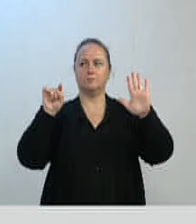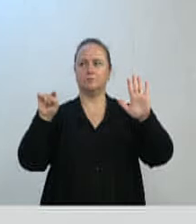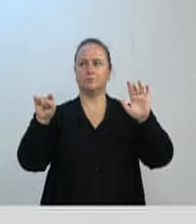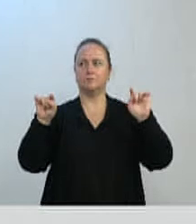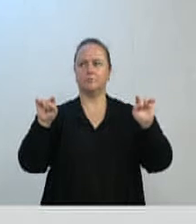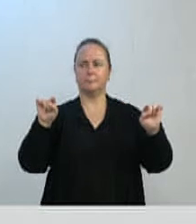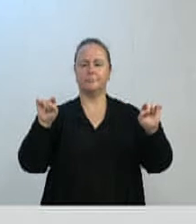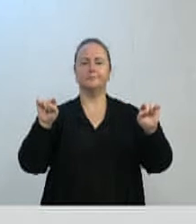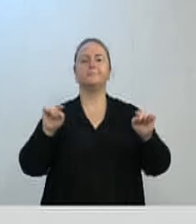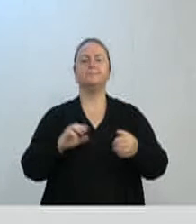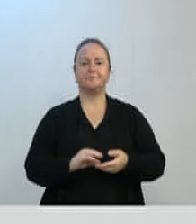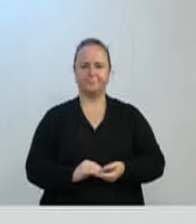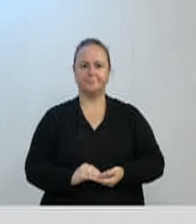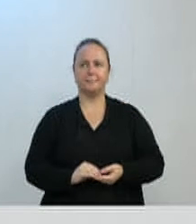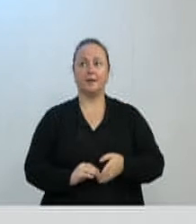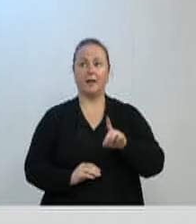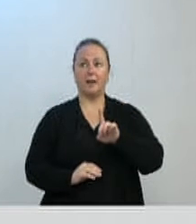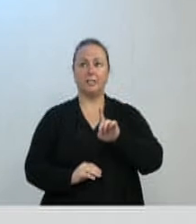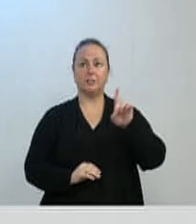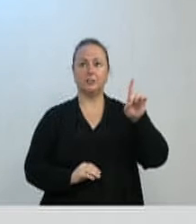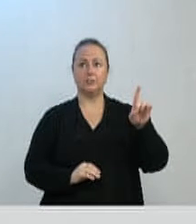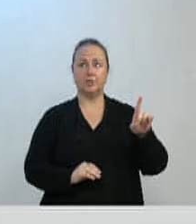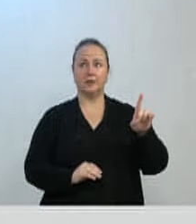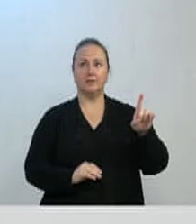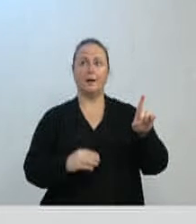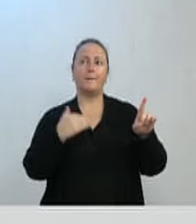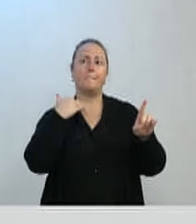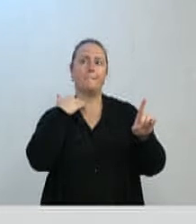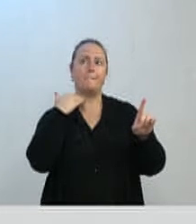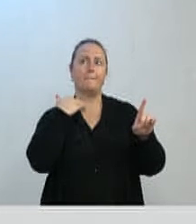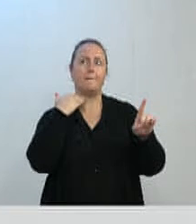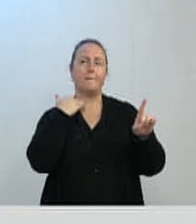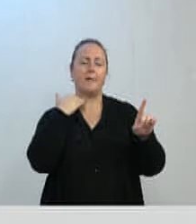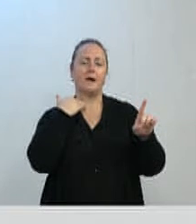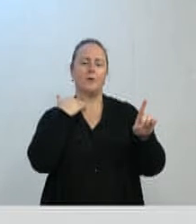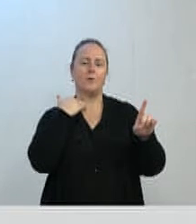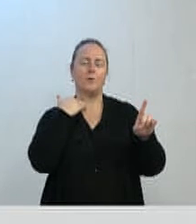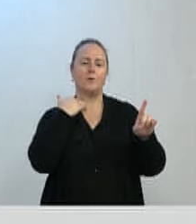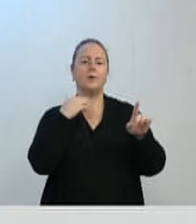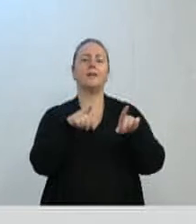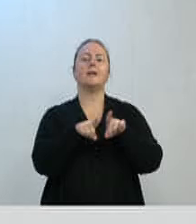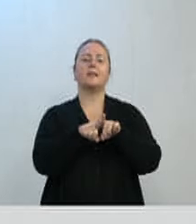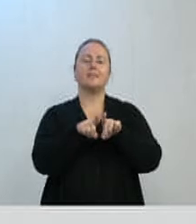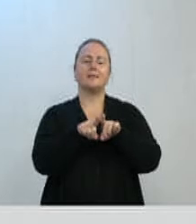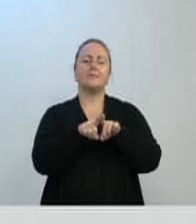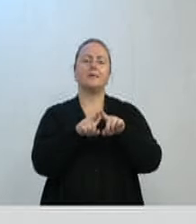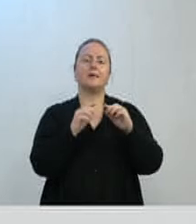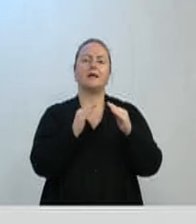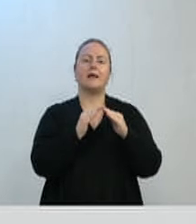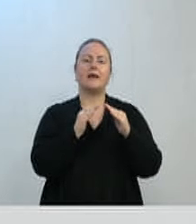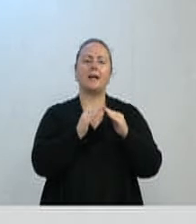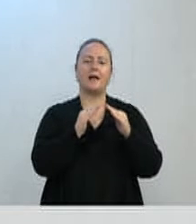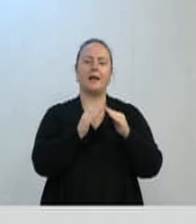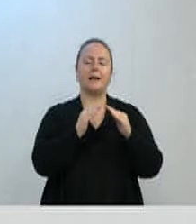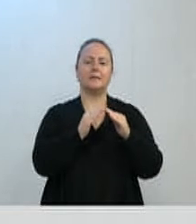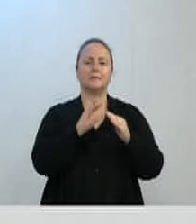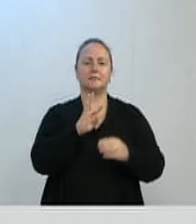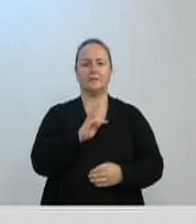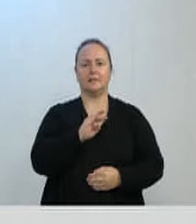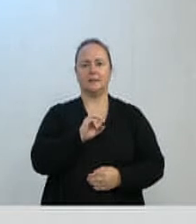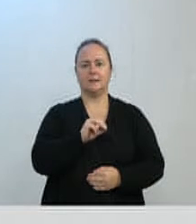da direita, era o Banco Inco e a casa do Tomé